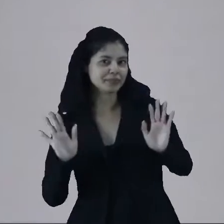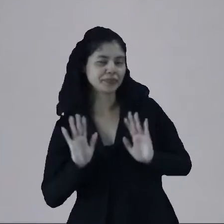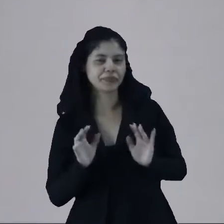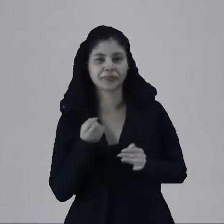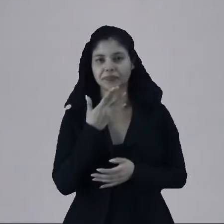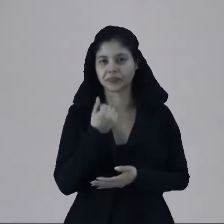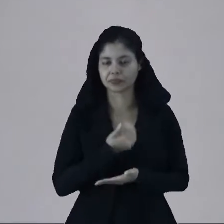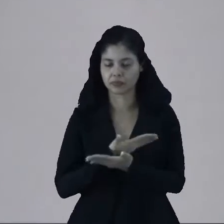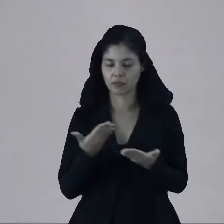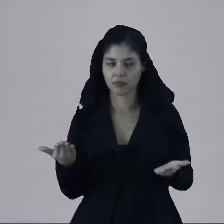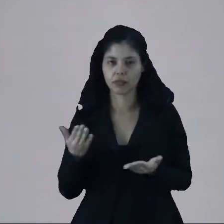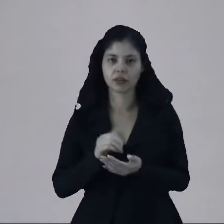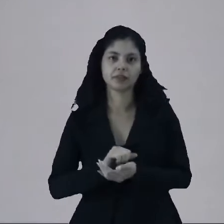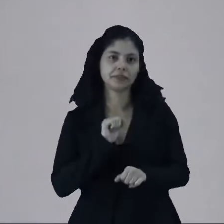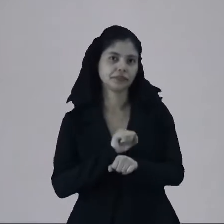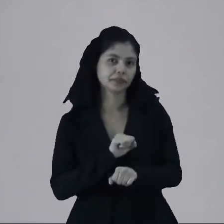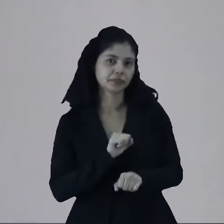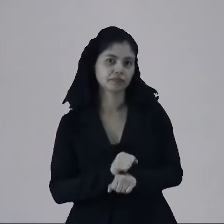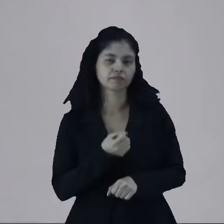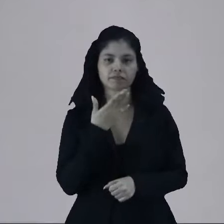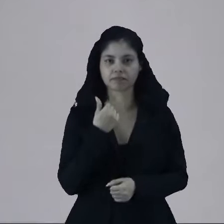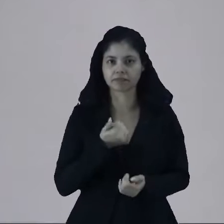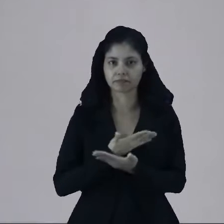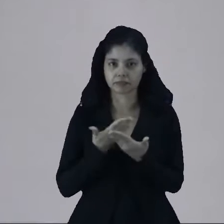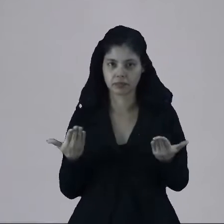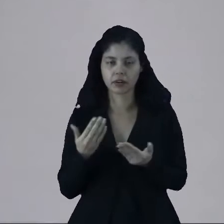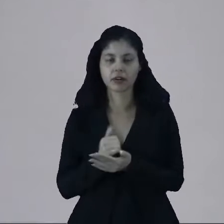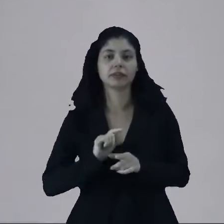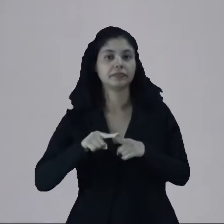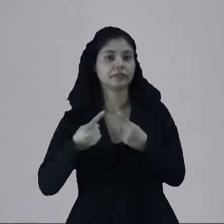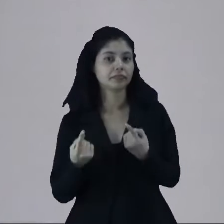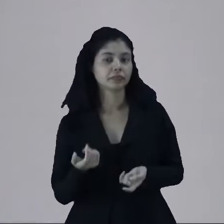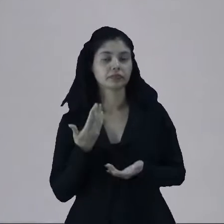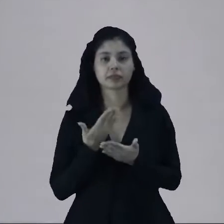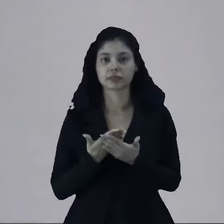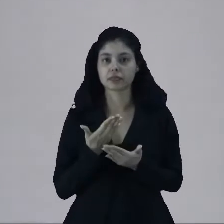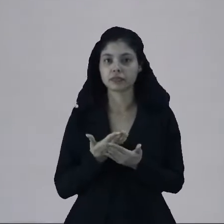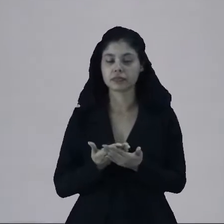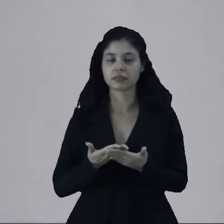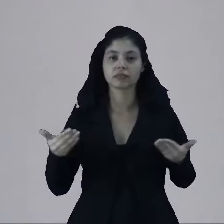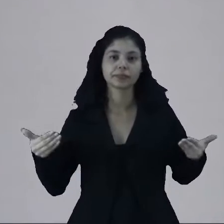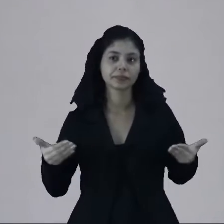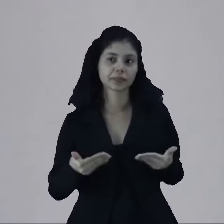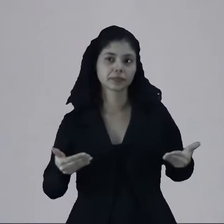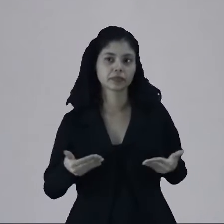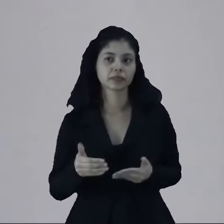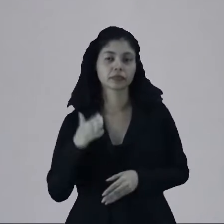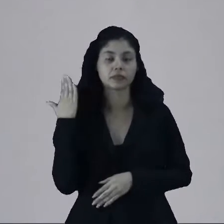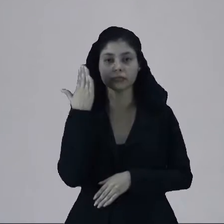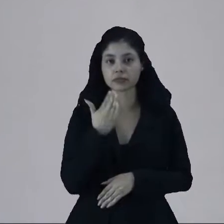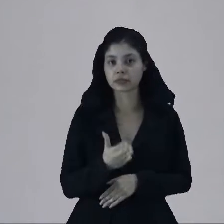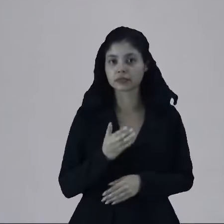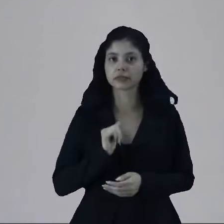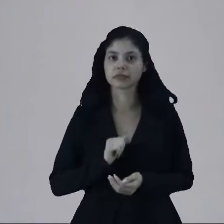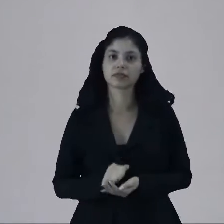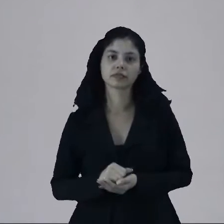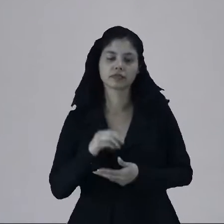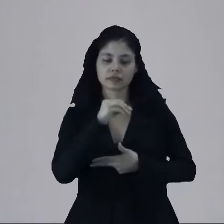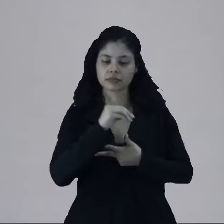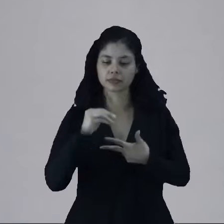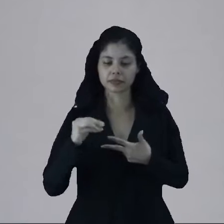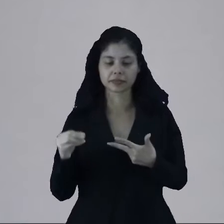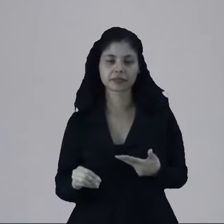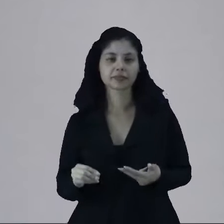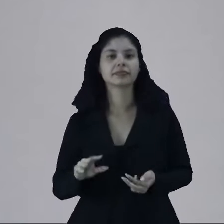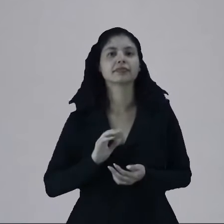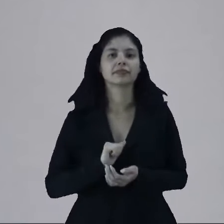Olá, gente, tudo bem? Espero que vocês estejam bem. Vamos a mais uma aula de hoje, direcionada ao pré-ENEM. Você